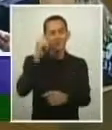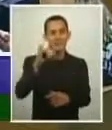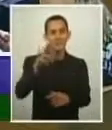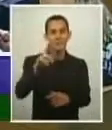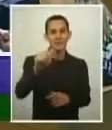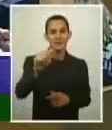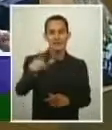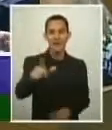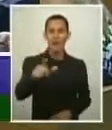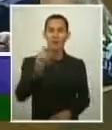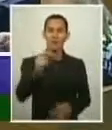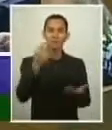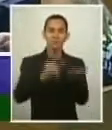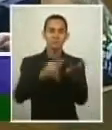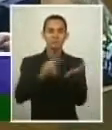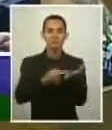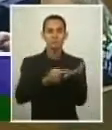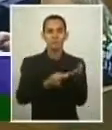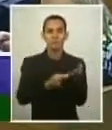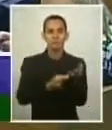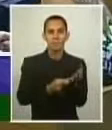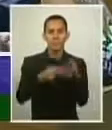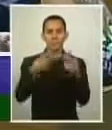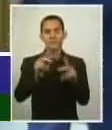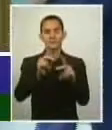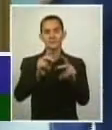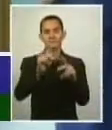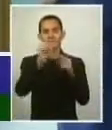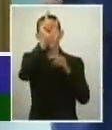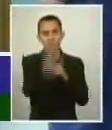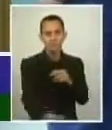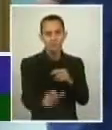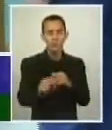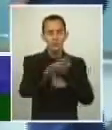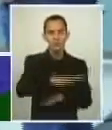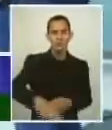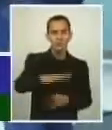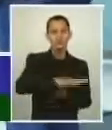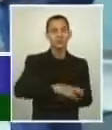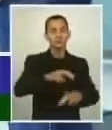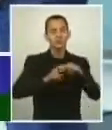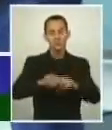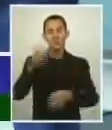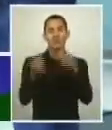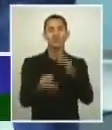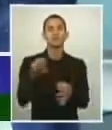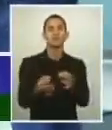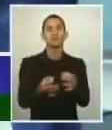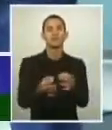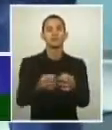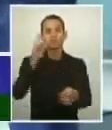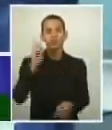liberal que instituiu essa figura social e por isso jurídica